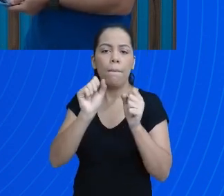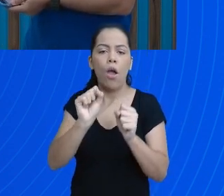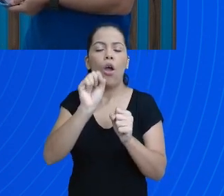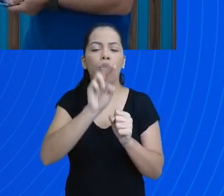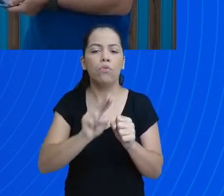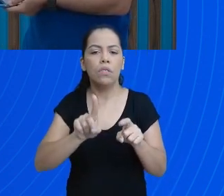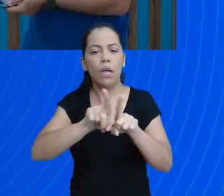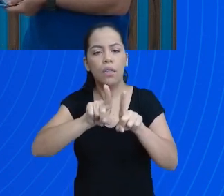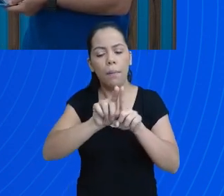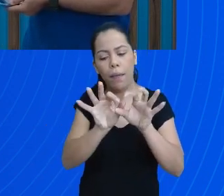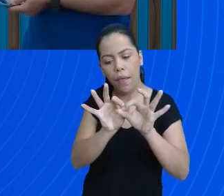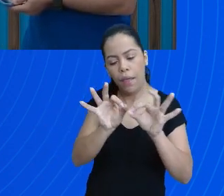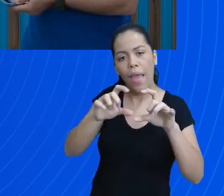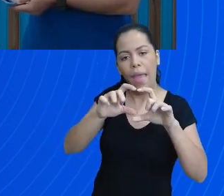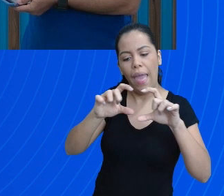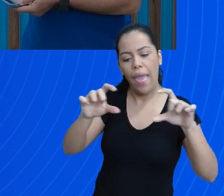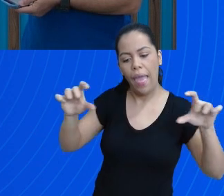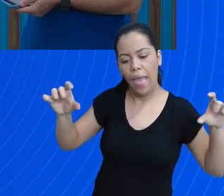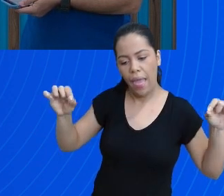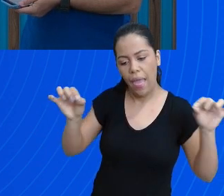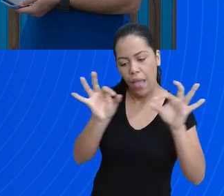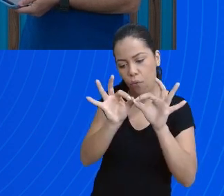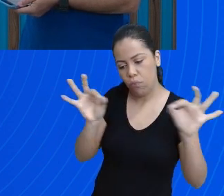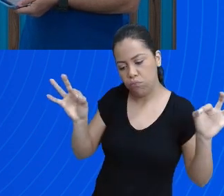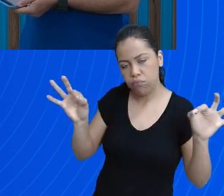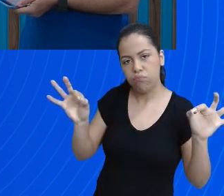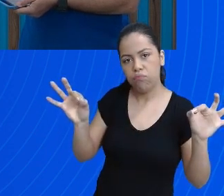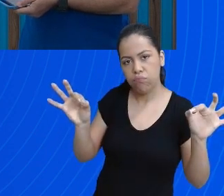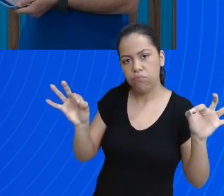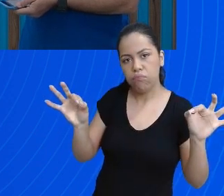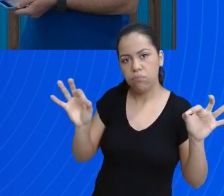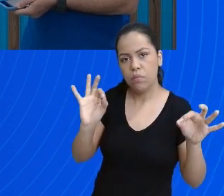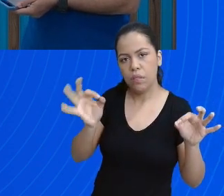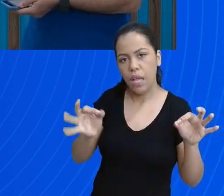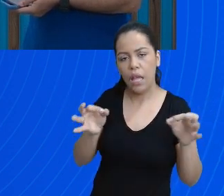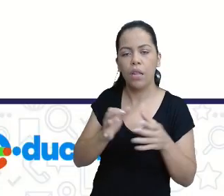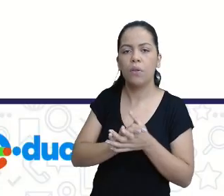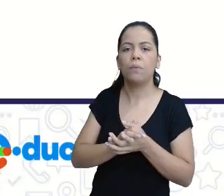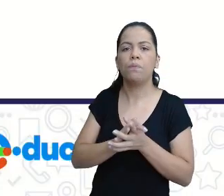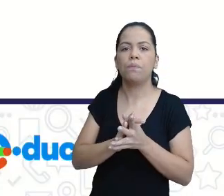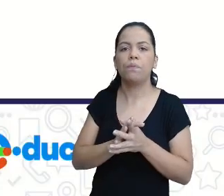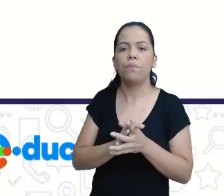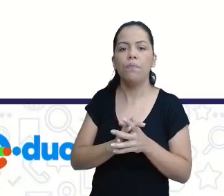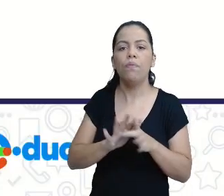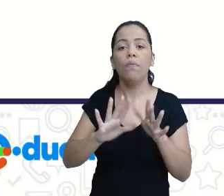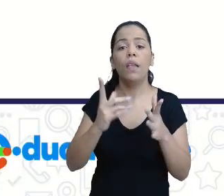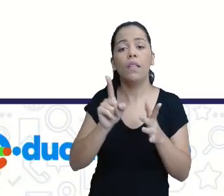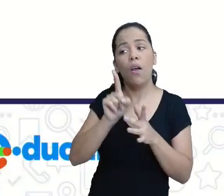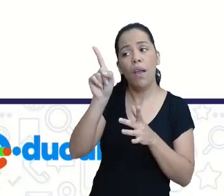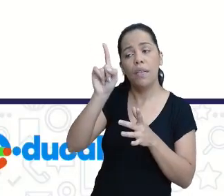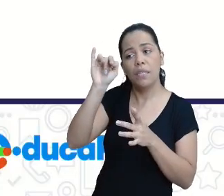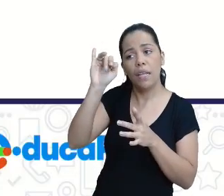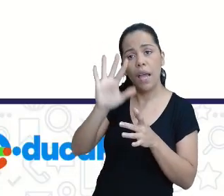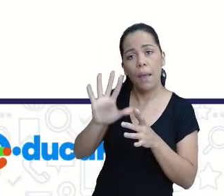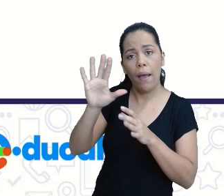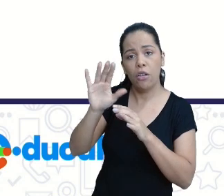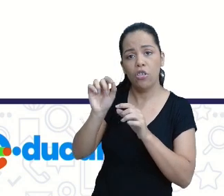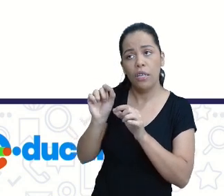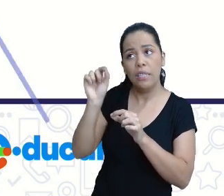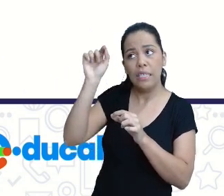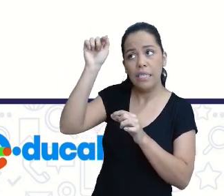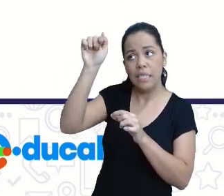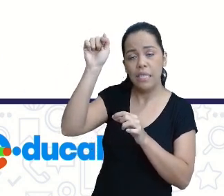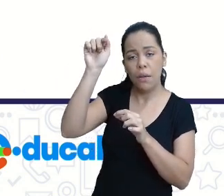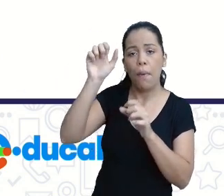a gente sair medindo as coisas. Então, aquele triângulo retângulo formal dali de cima, ele pode se tornar um triângulo retângulo concreto